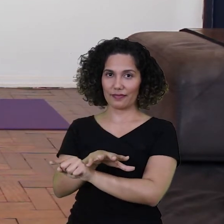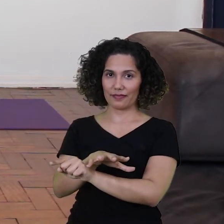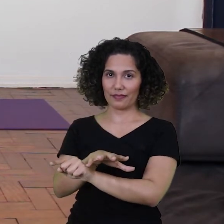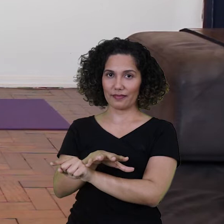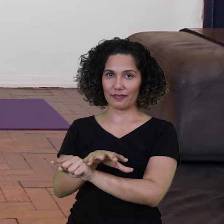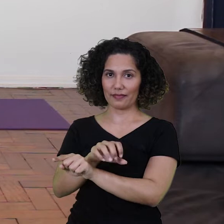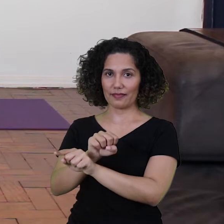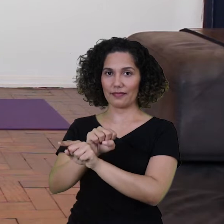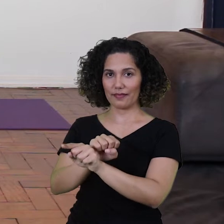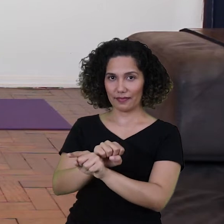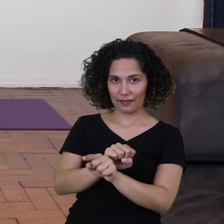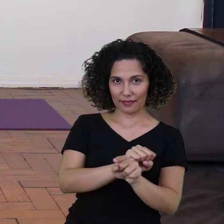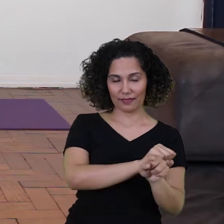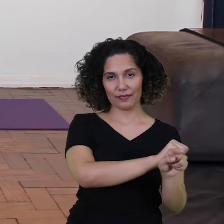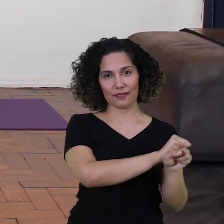expira,